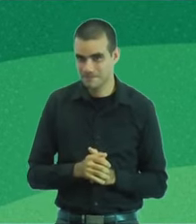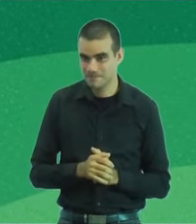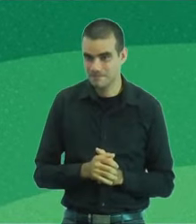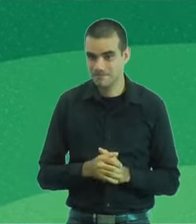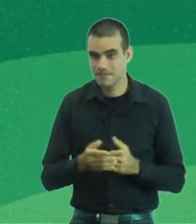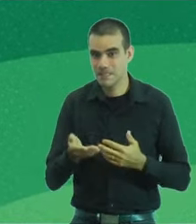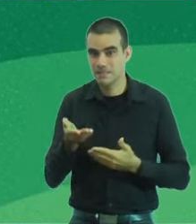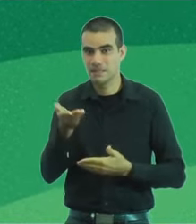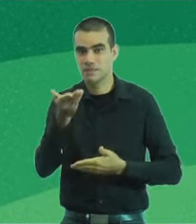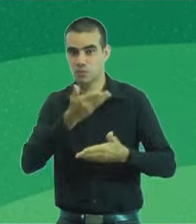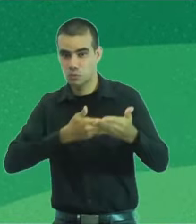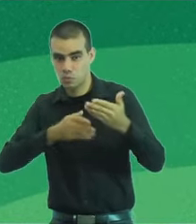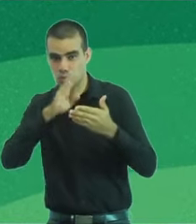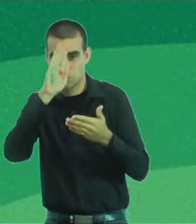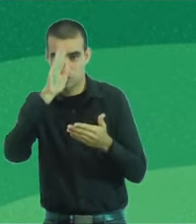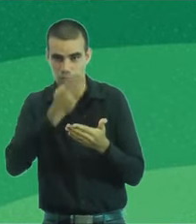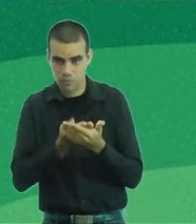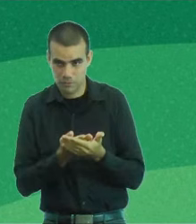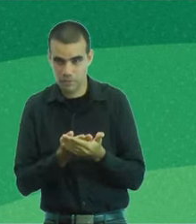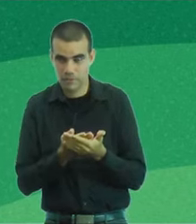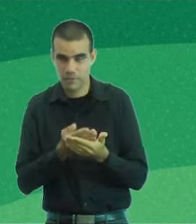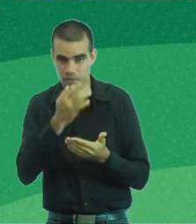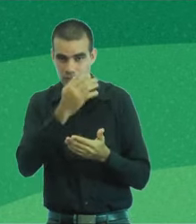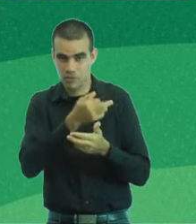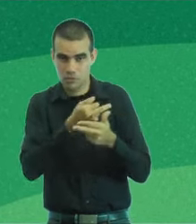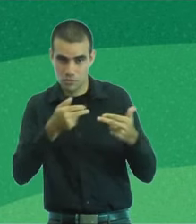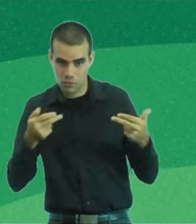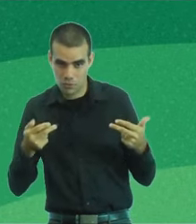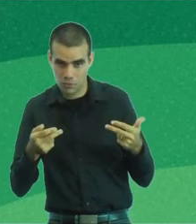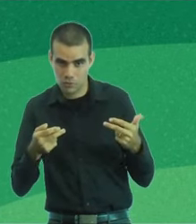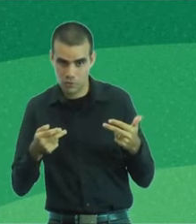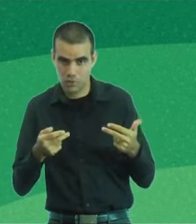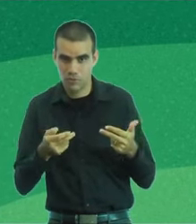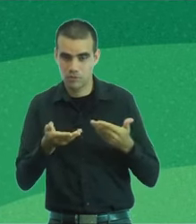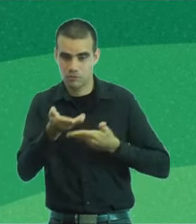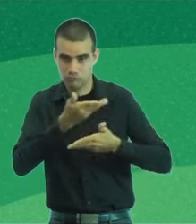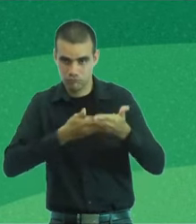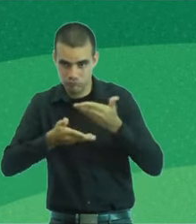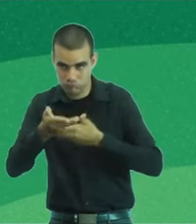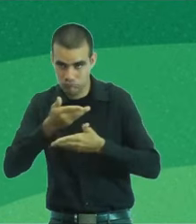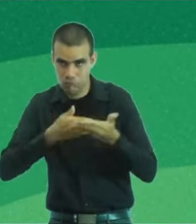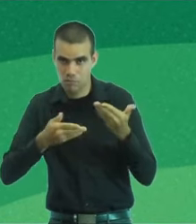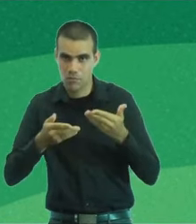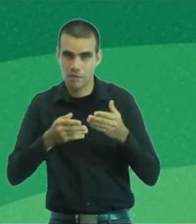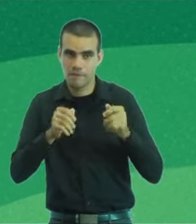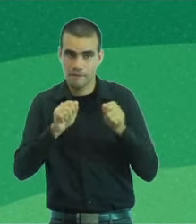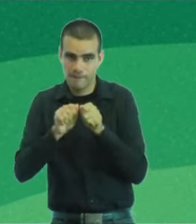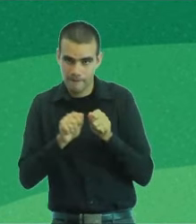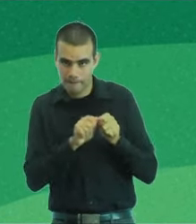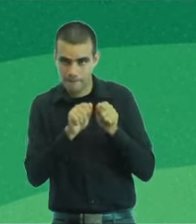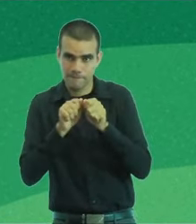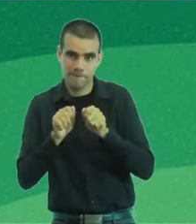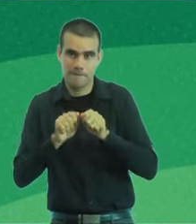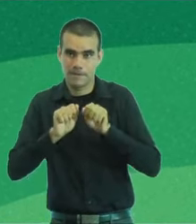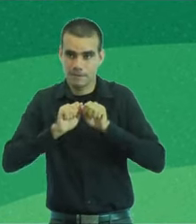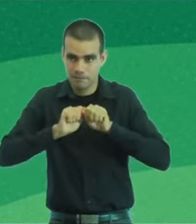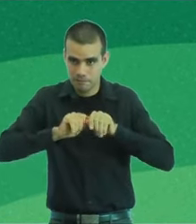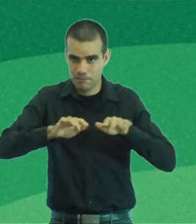contar com isso poder contar com coisas que são compartilhadas e que geram essa